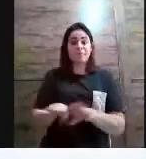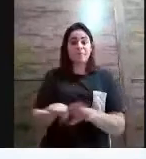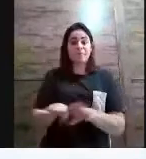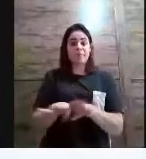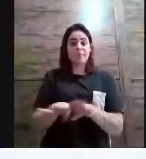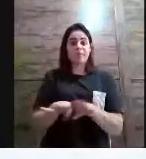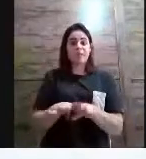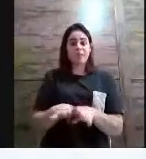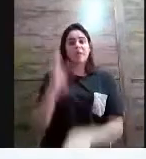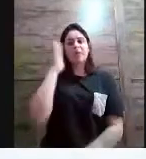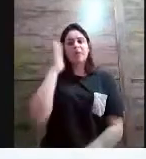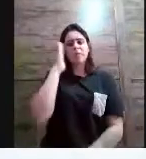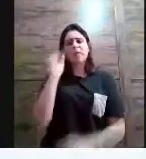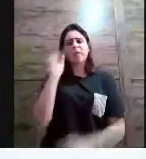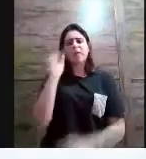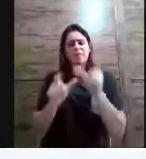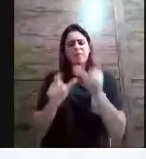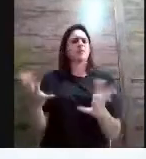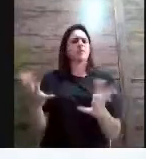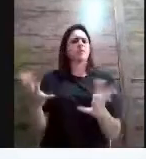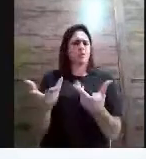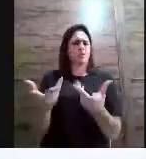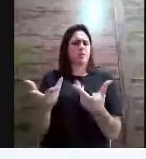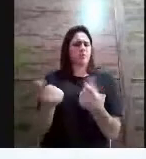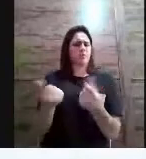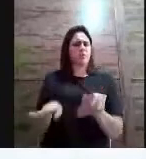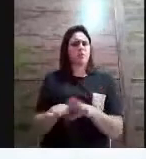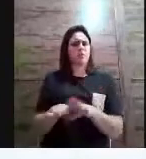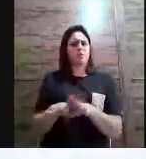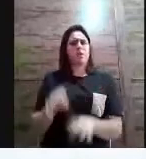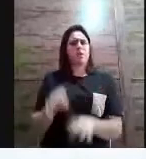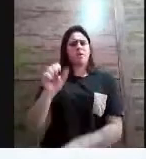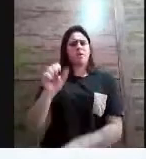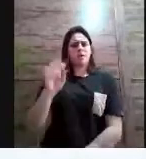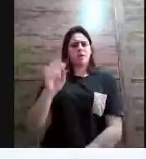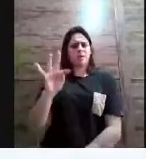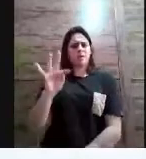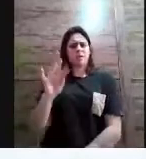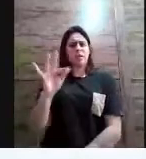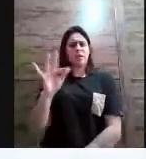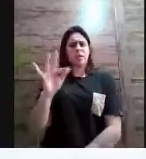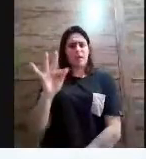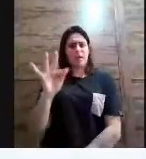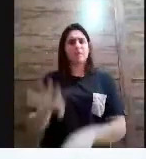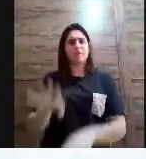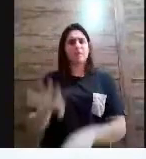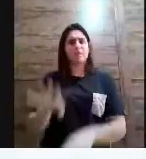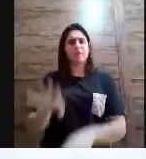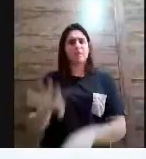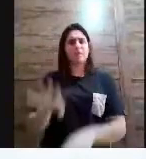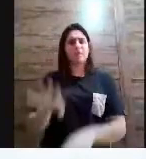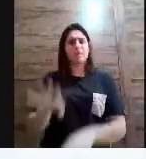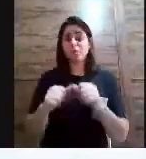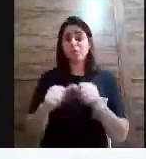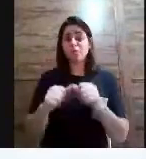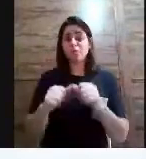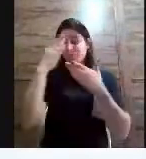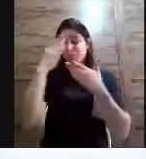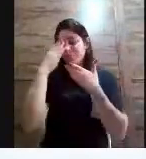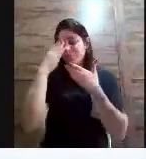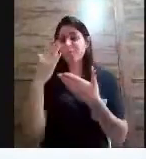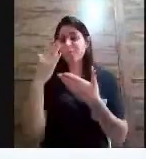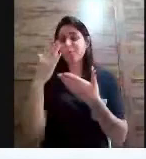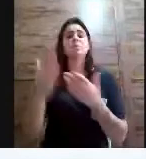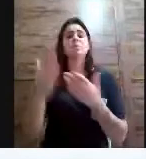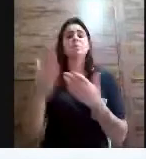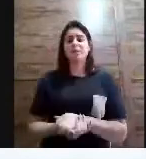o STF, né, que ele pode nos ajudar. Tomara. Precisamos, né? Uhum. Doutora,